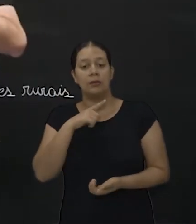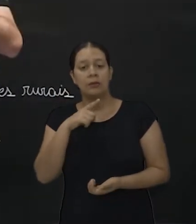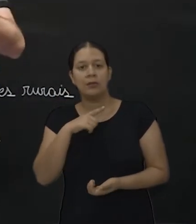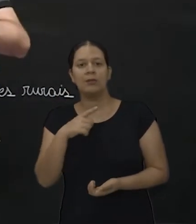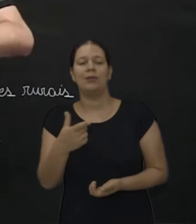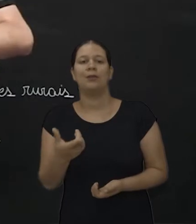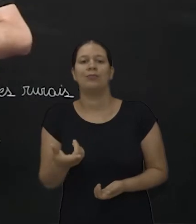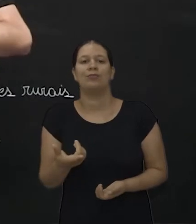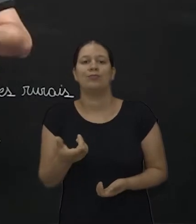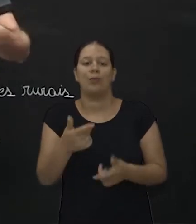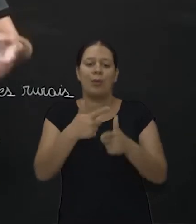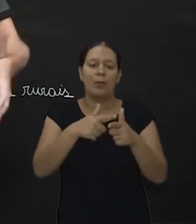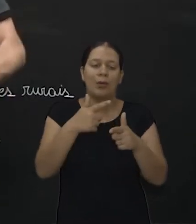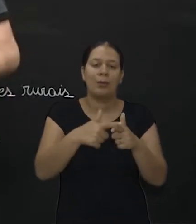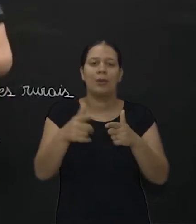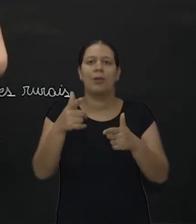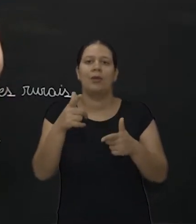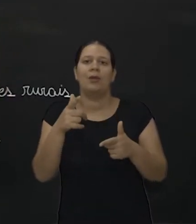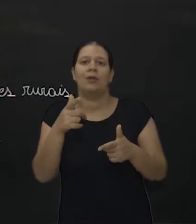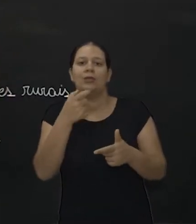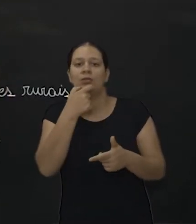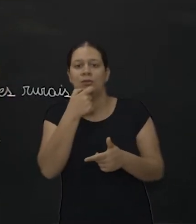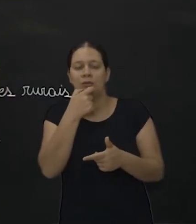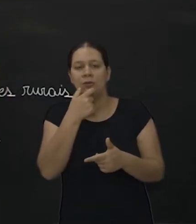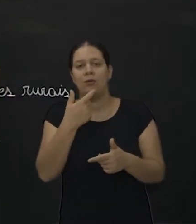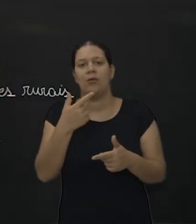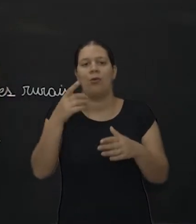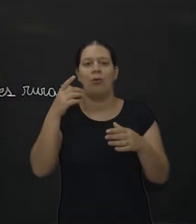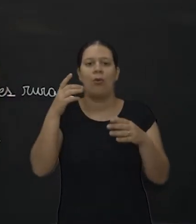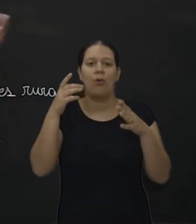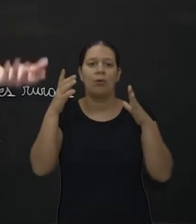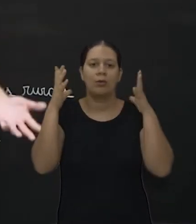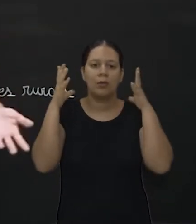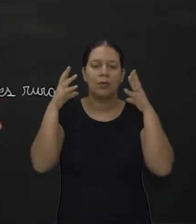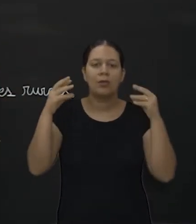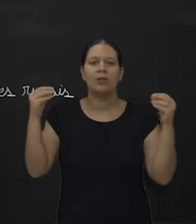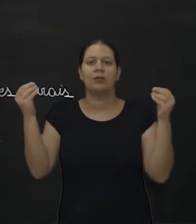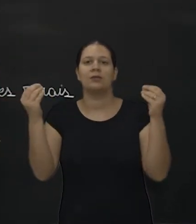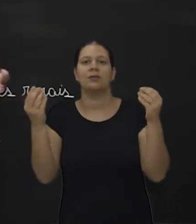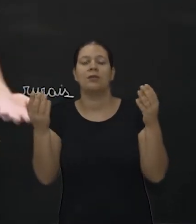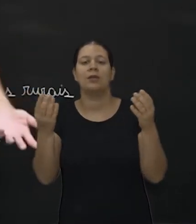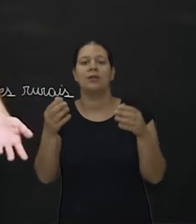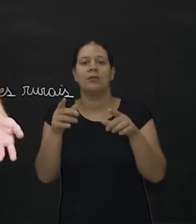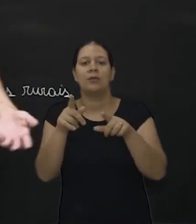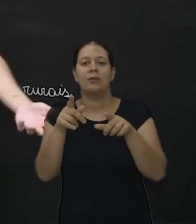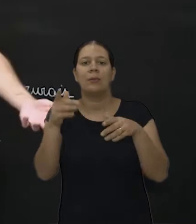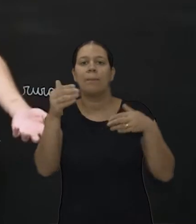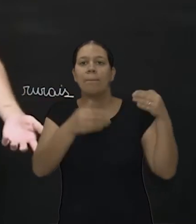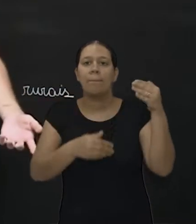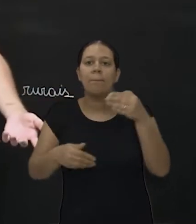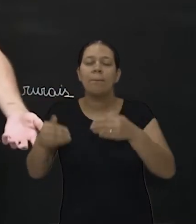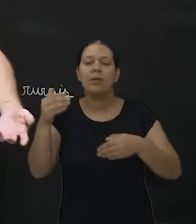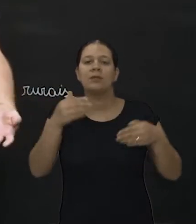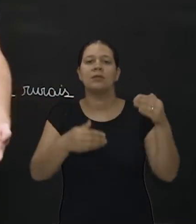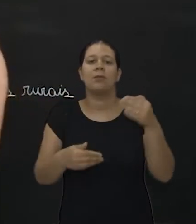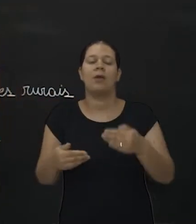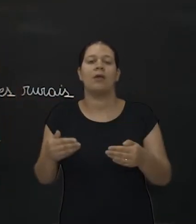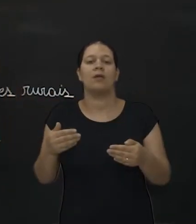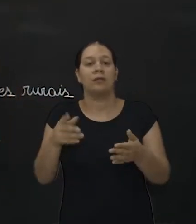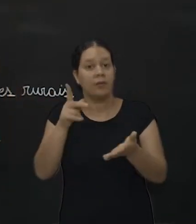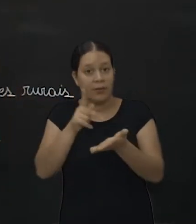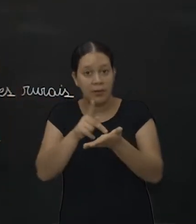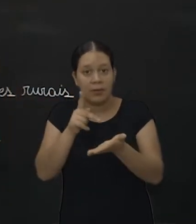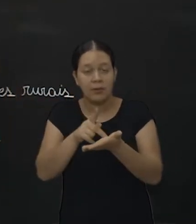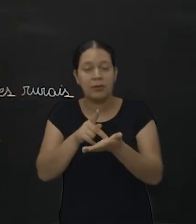as outras potências, como os holandeses, os franceses, eles contestavam esse tratado, eles não tinham participado da assinatura dele, não é